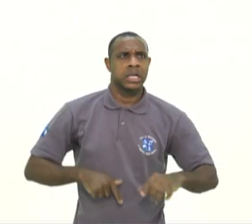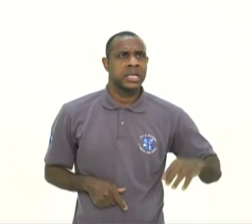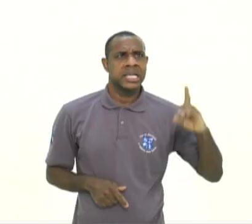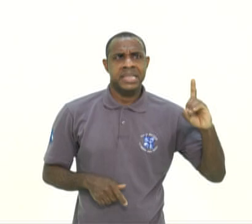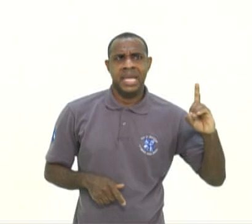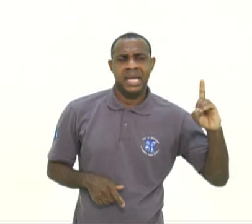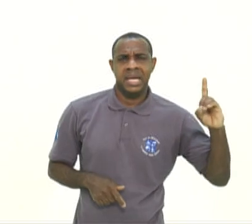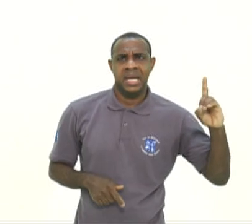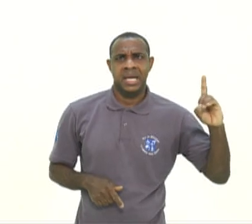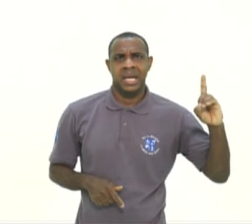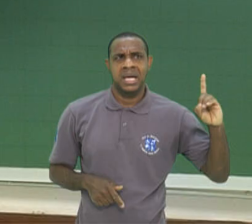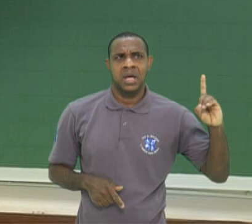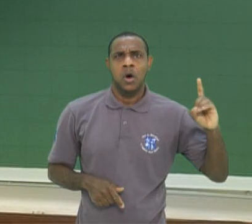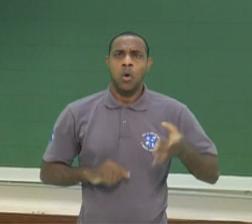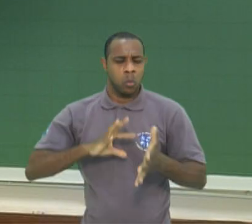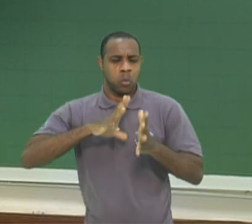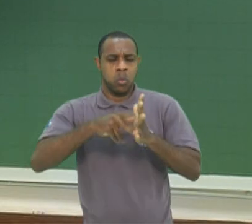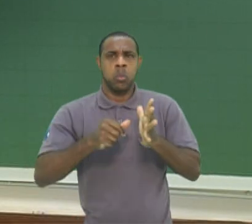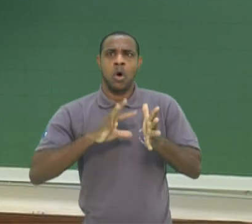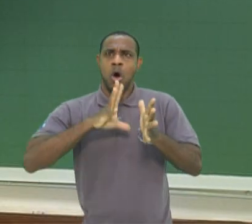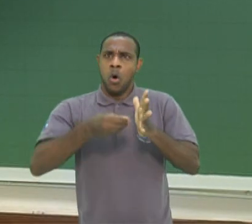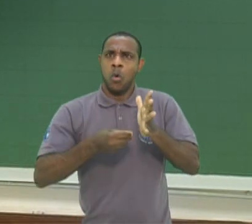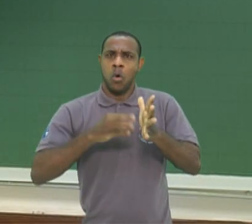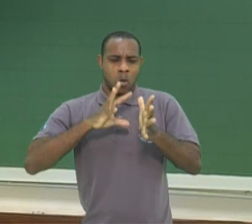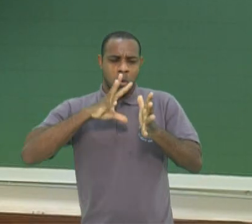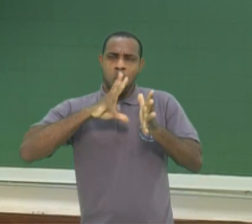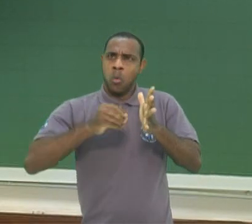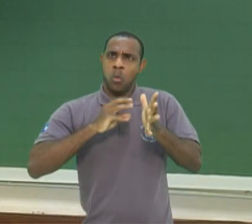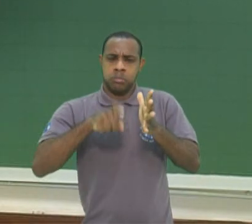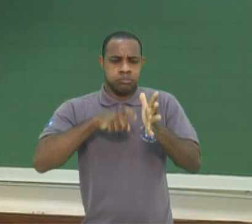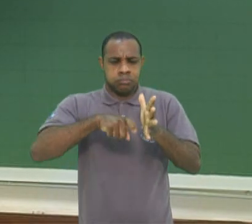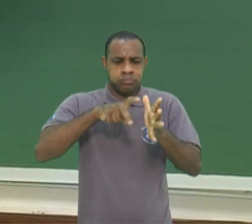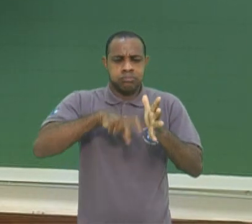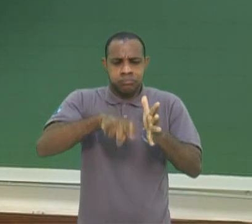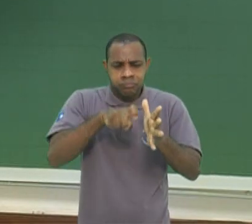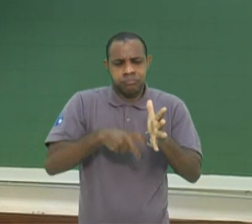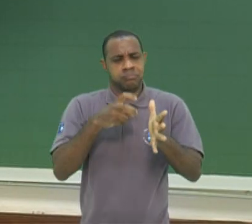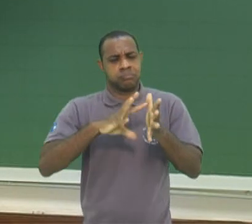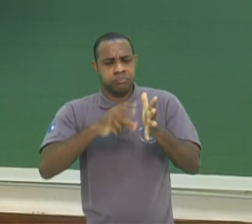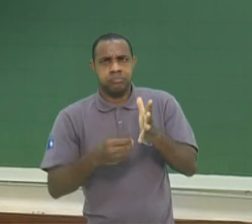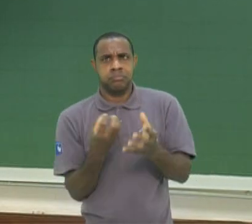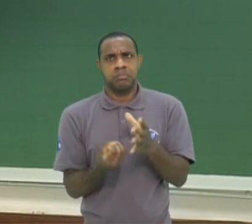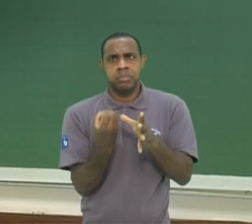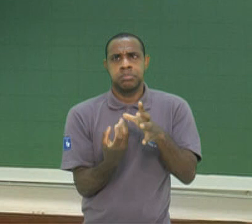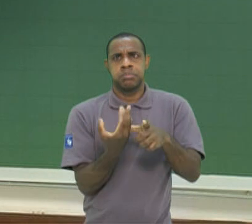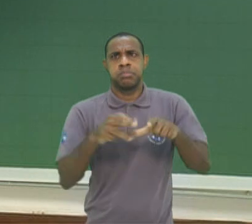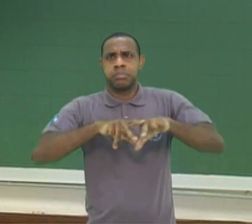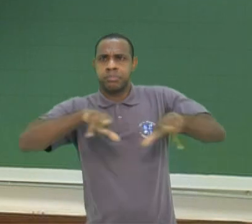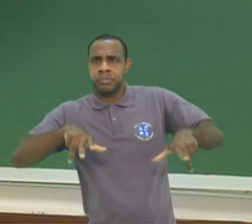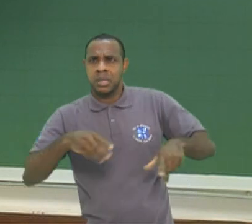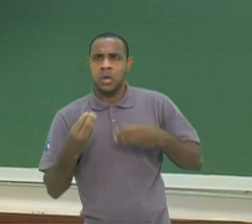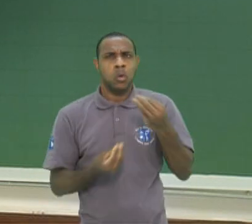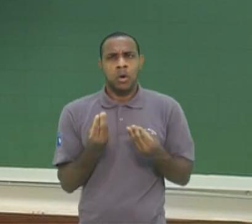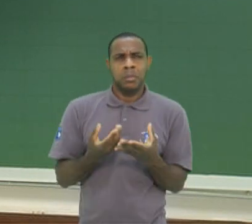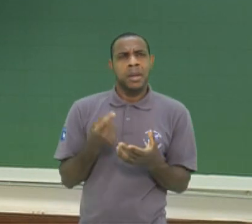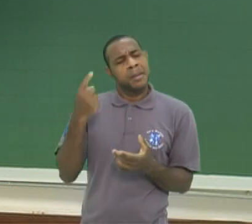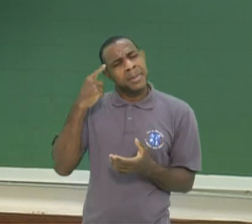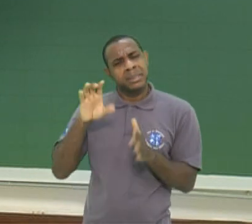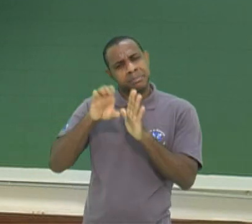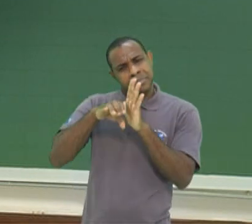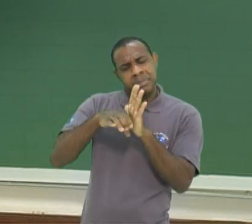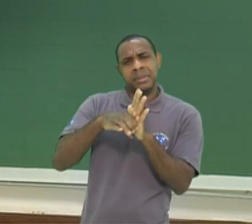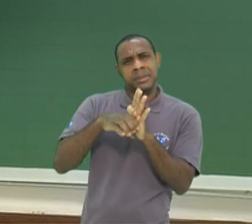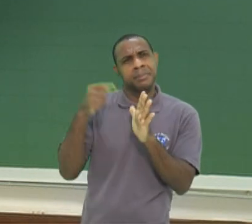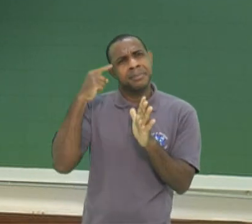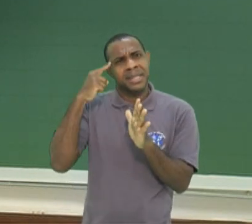letra D, agronegócio. Pense um pouquinho sobre o que nós falamos e procure entre esses conceitos o que